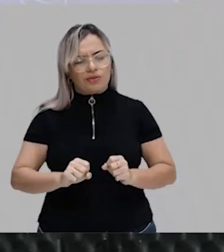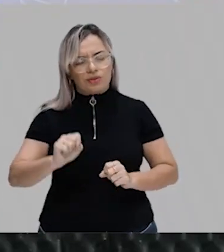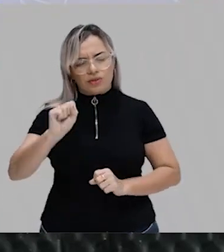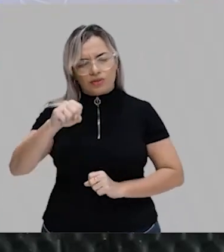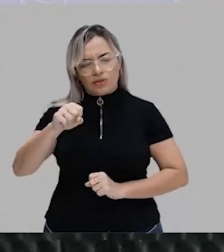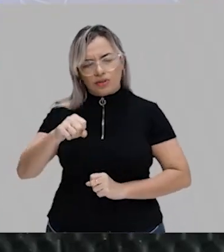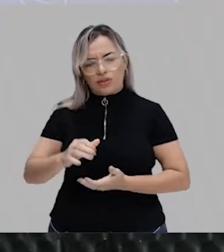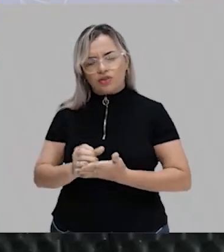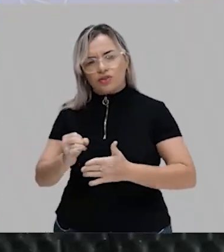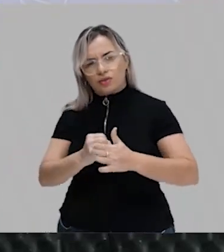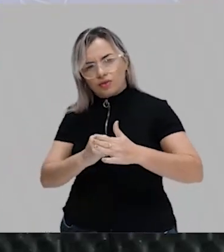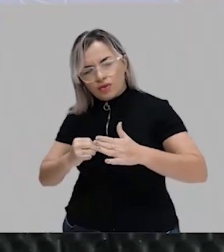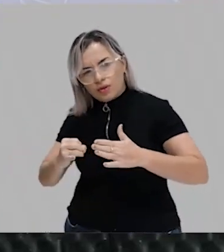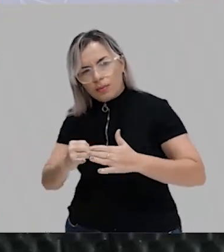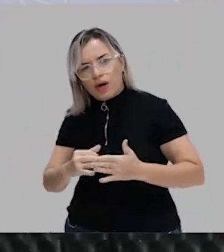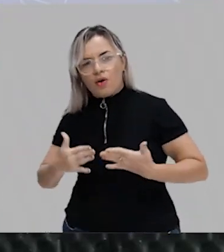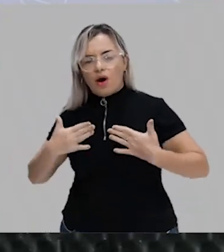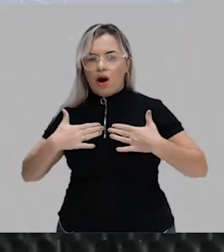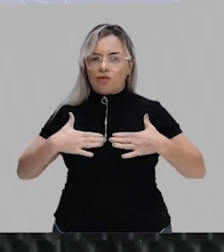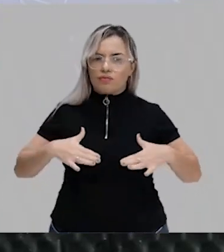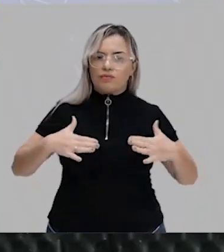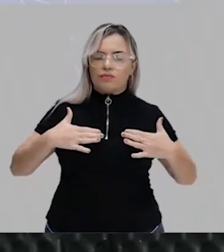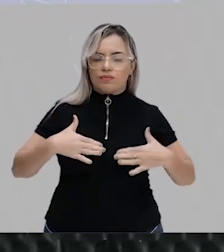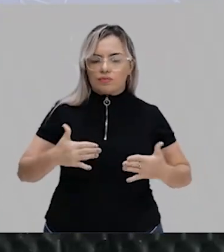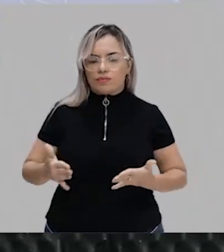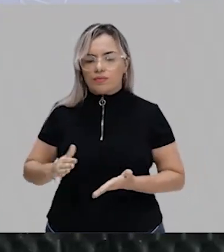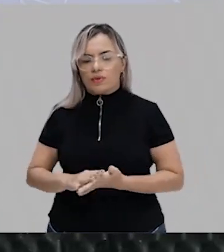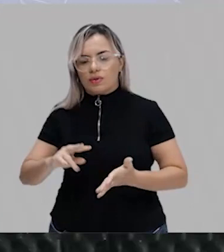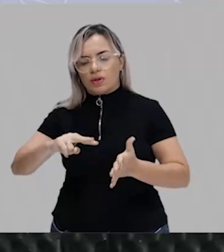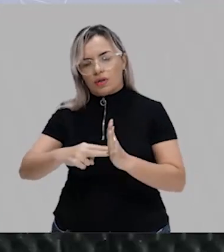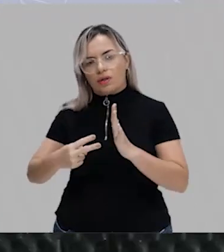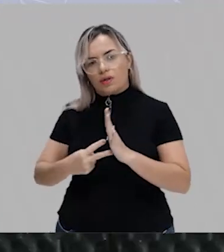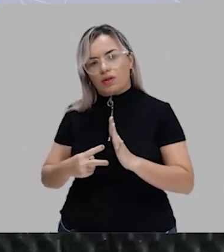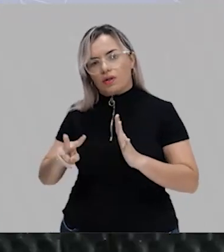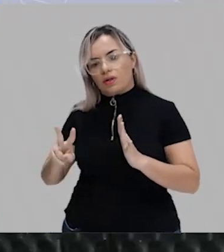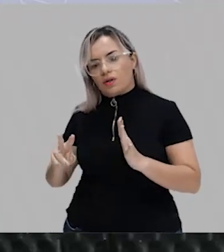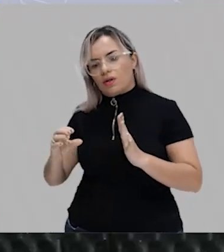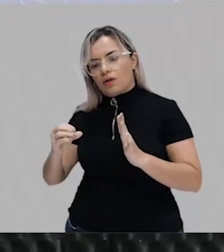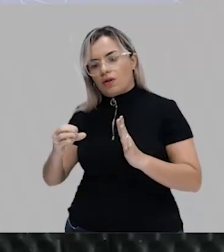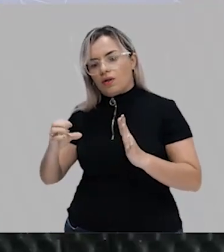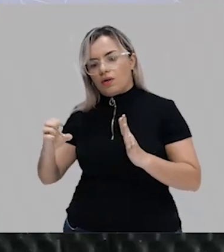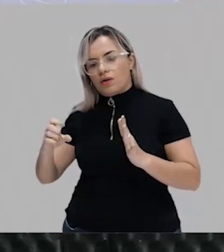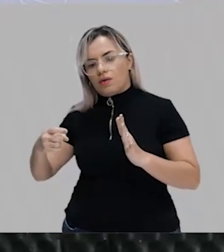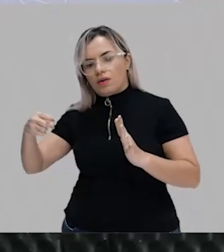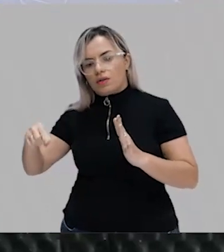ela de maneira informal. Então, vai ser traduzido como você.